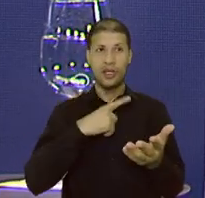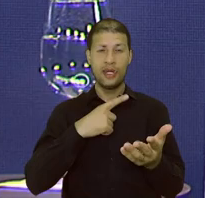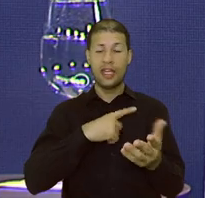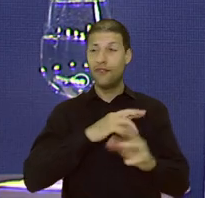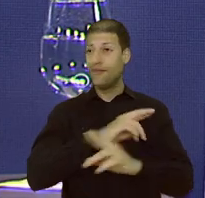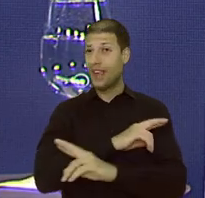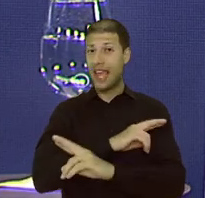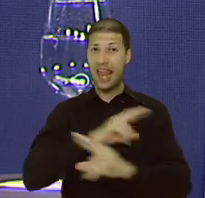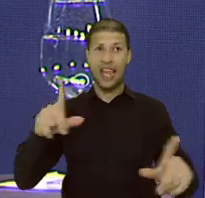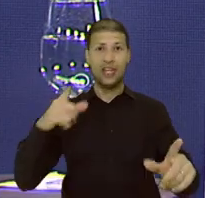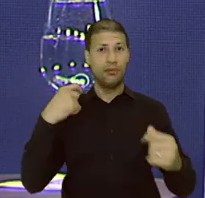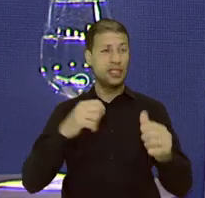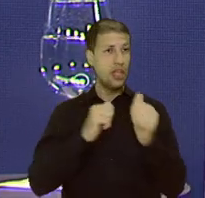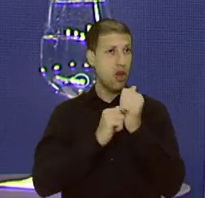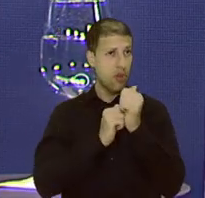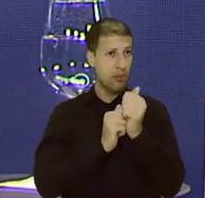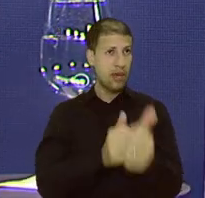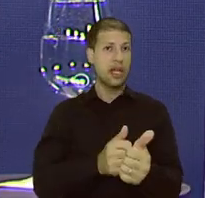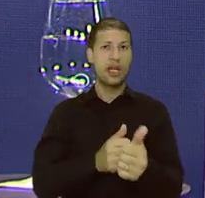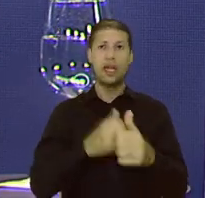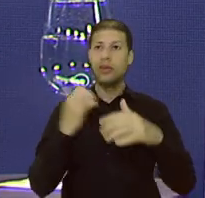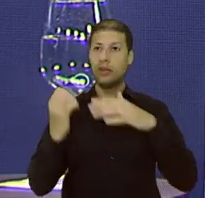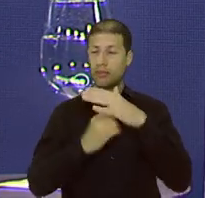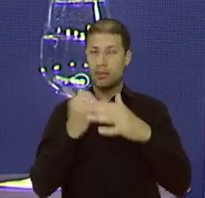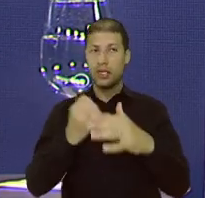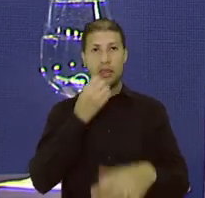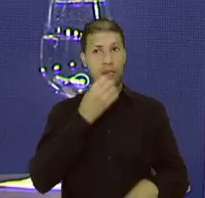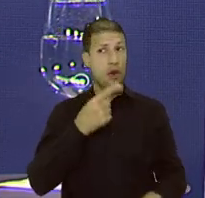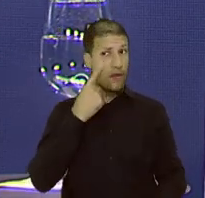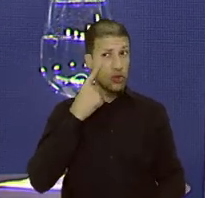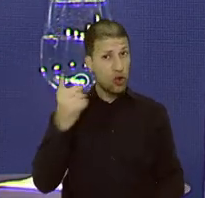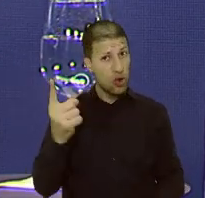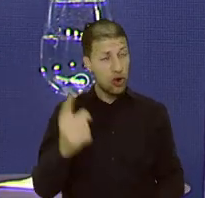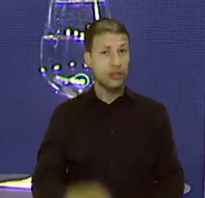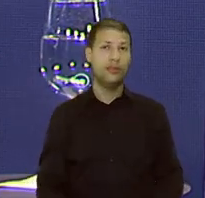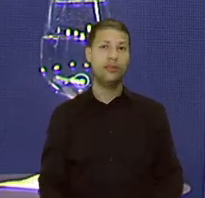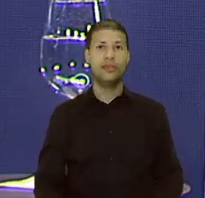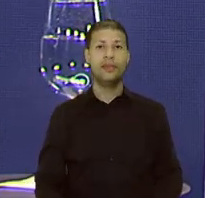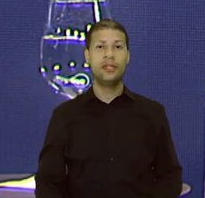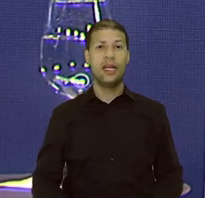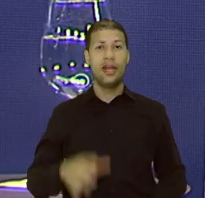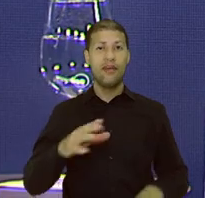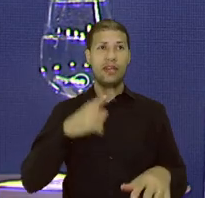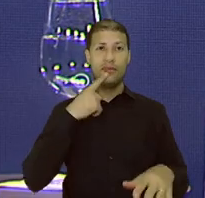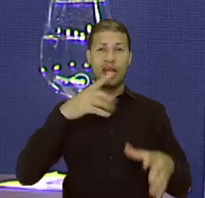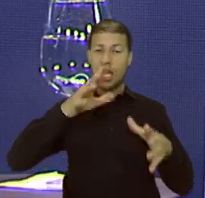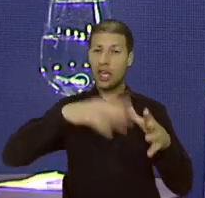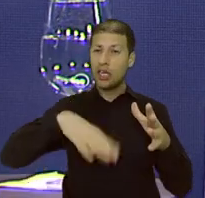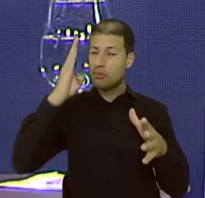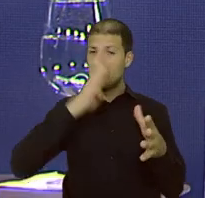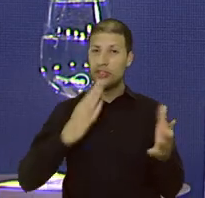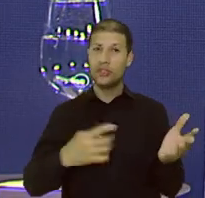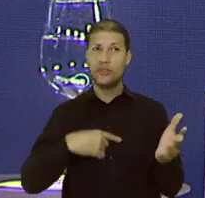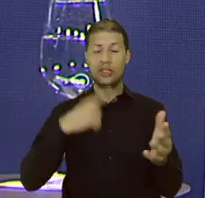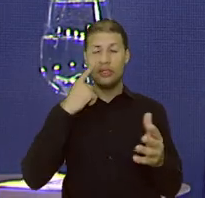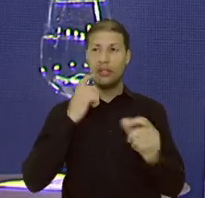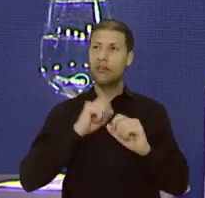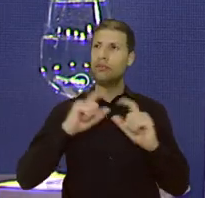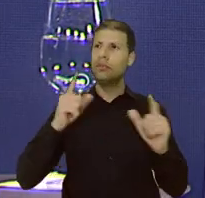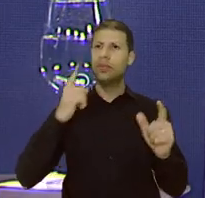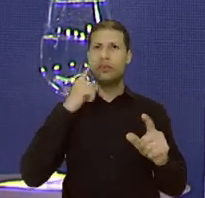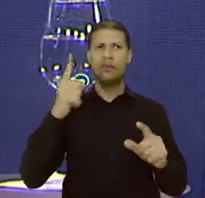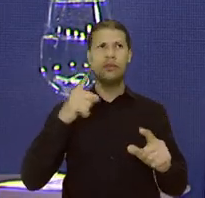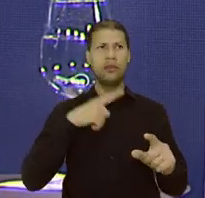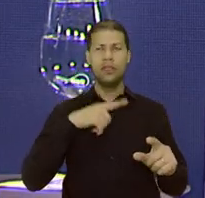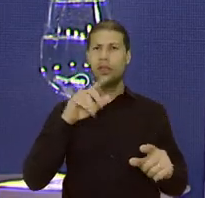a gente devia estar acompanhando empresas que vale a gente ficar de olho porque a gente fica às vezes muito localizado aqui no Brasil aí quando você acorda Selena oferente ou